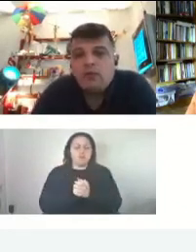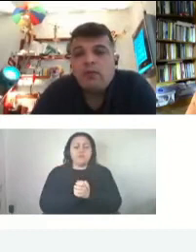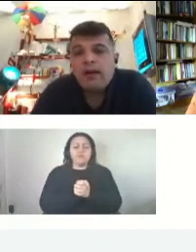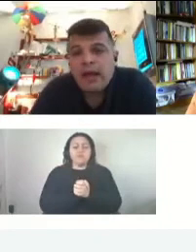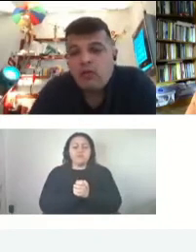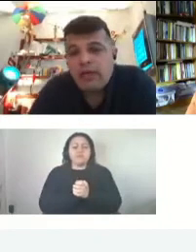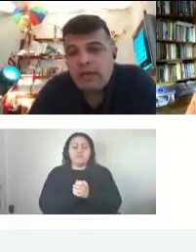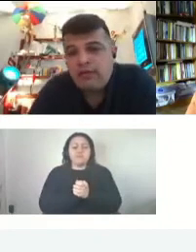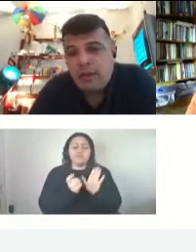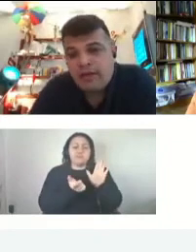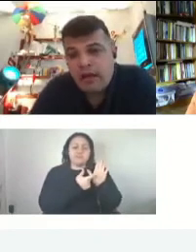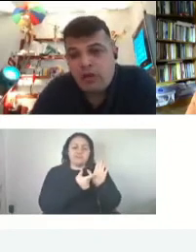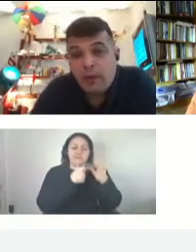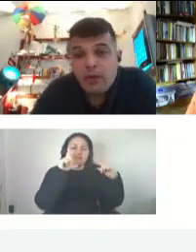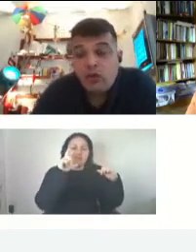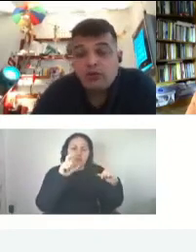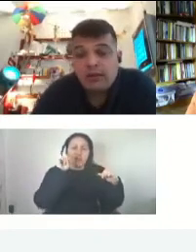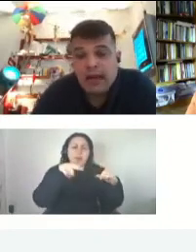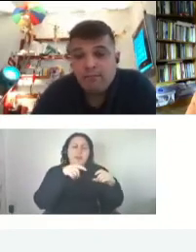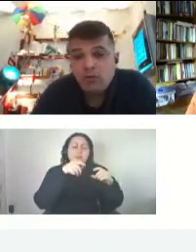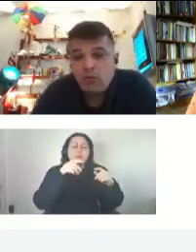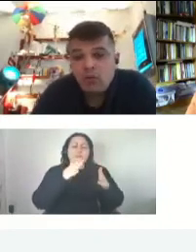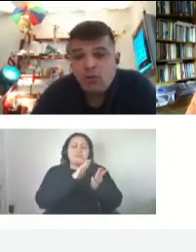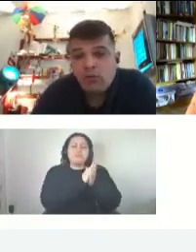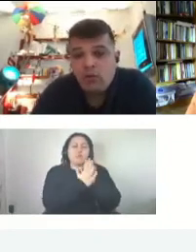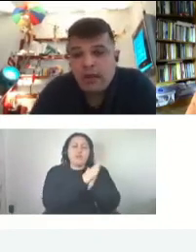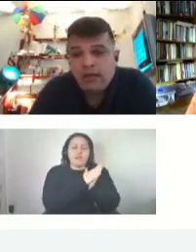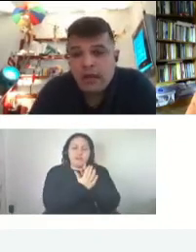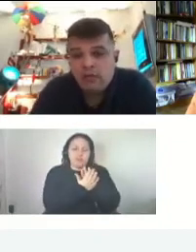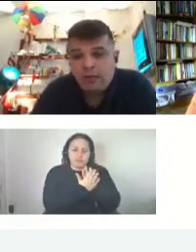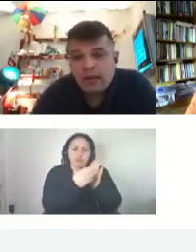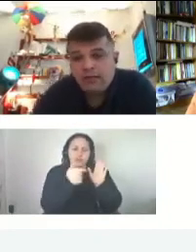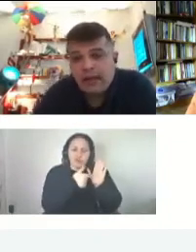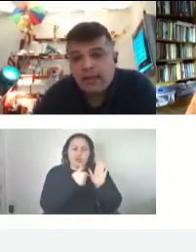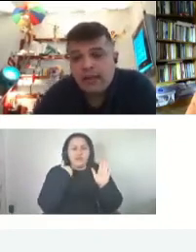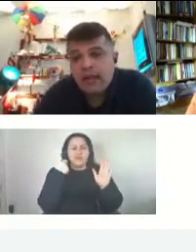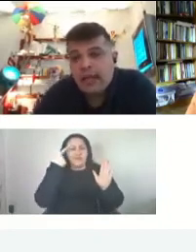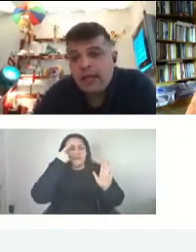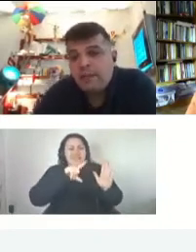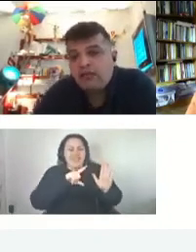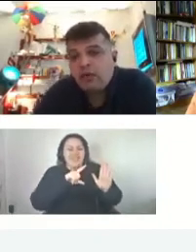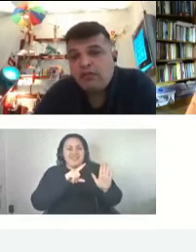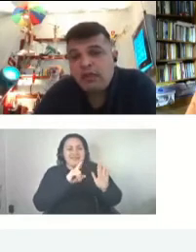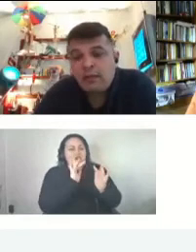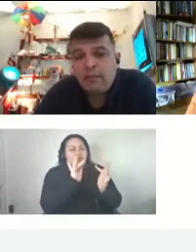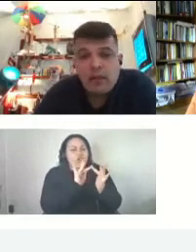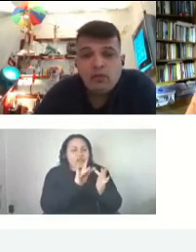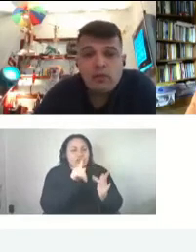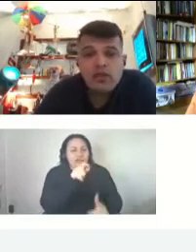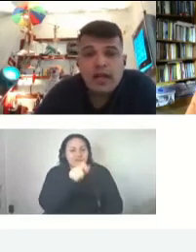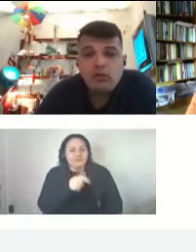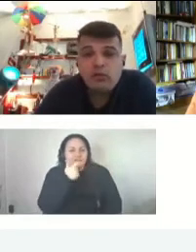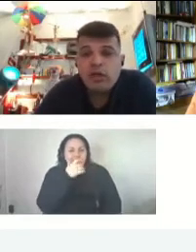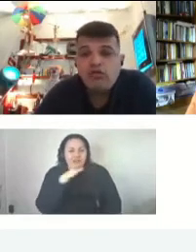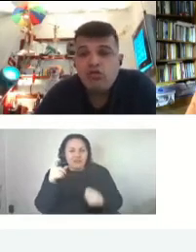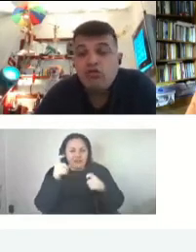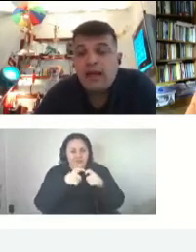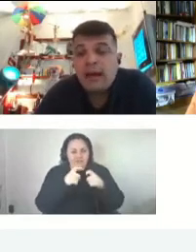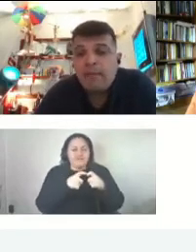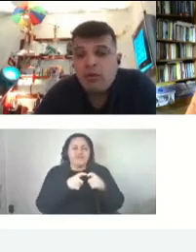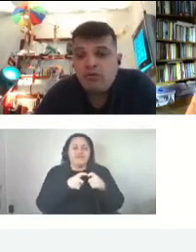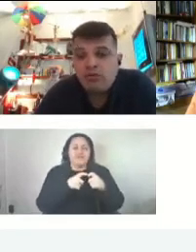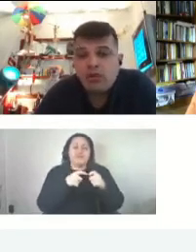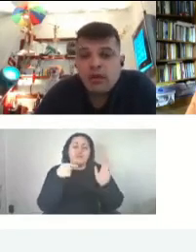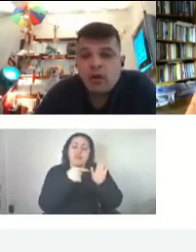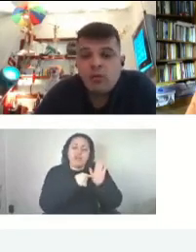me encontrar com essa criança hospitalizada, ele passou a ser também um objeto de uso terapêutico. Eu comecei a me aproveitar